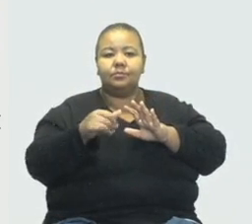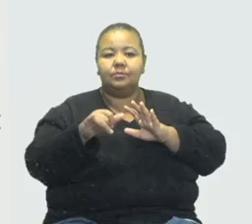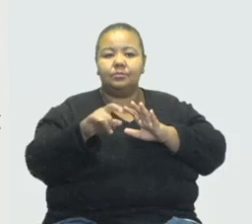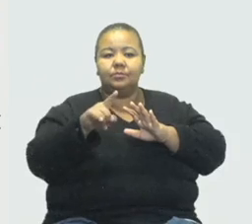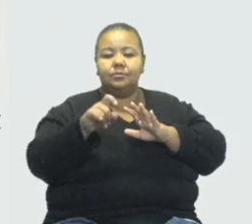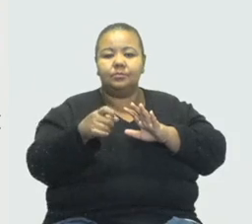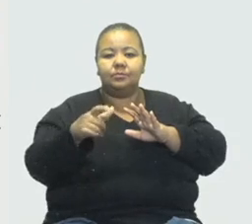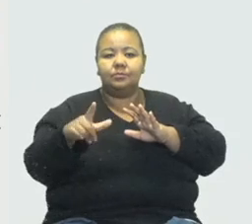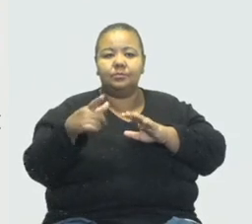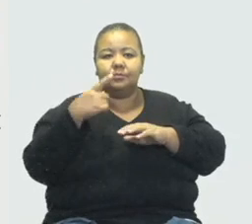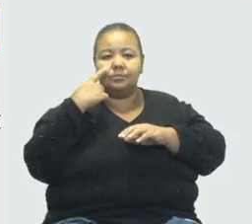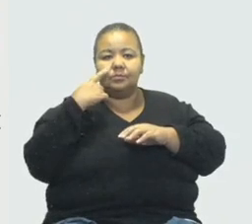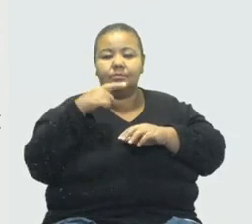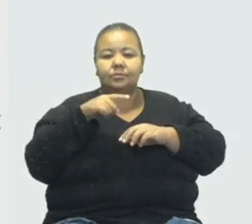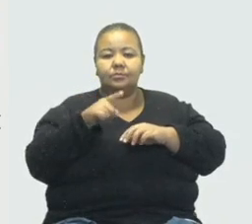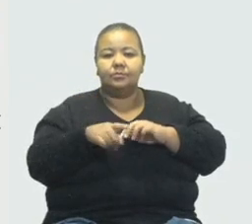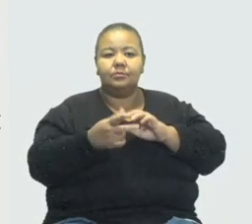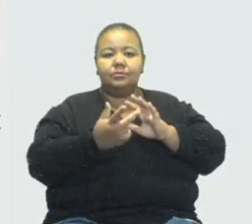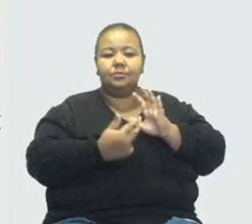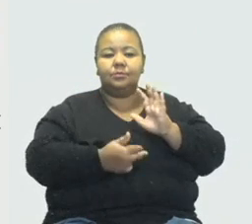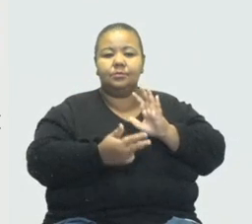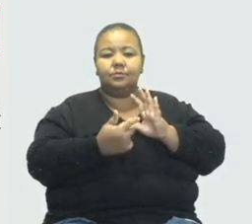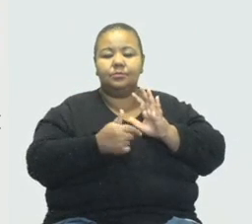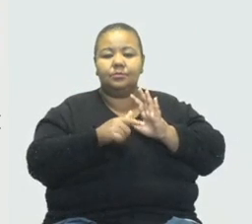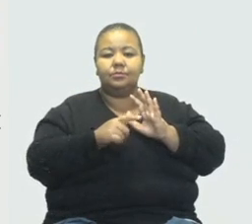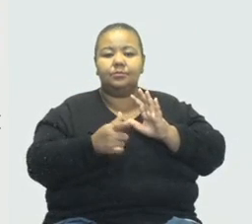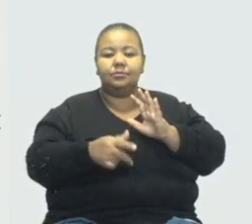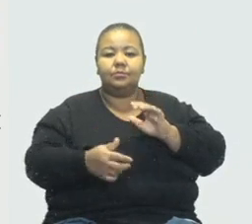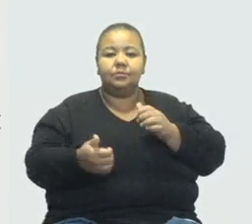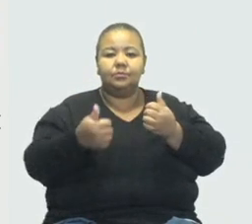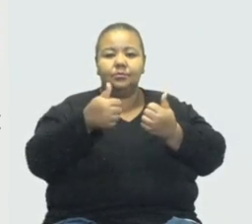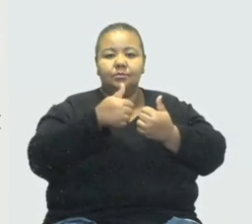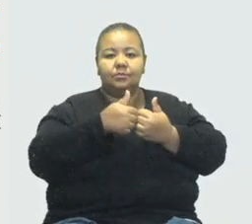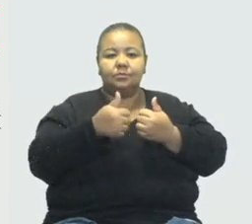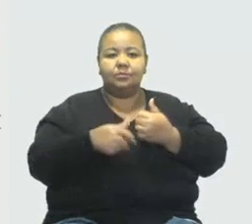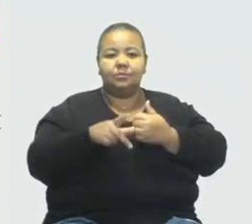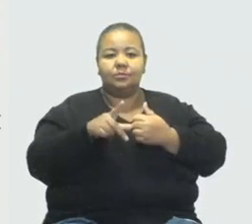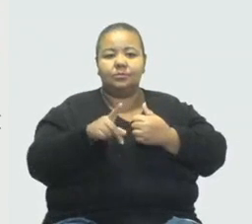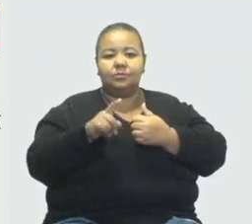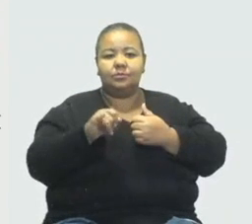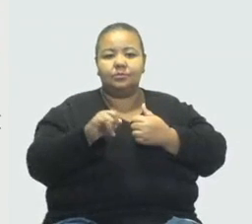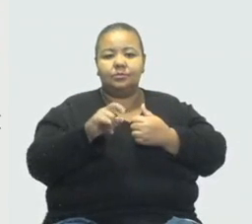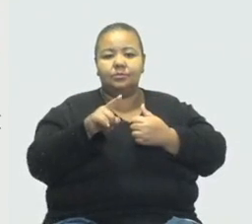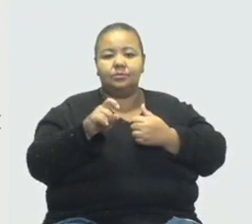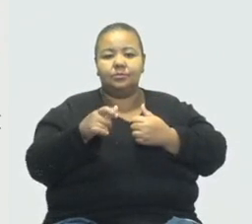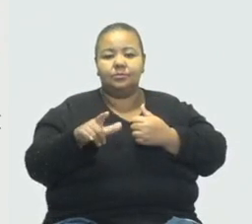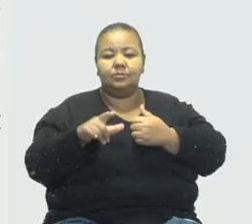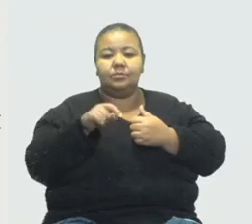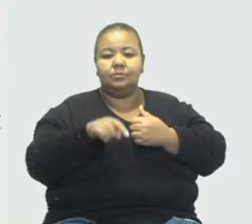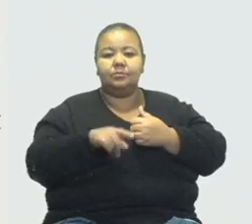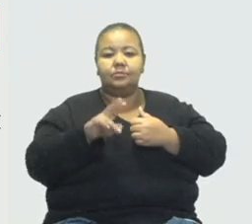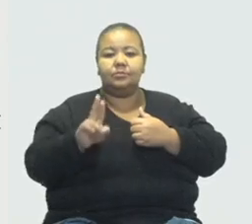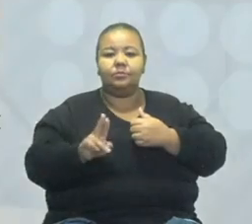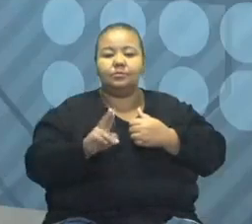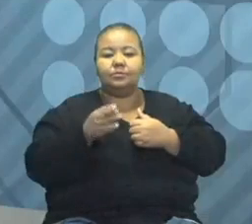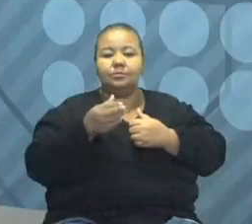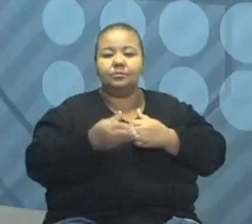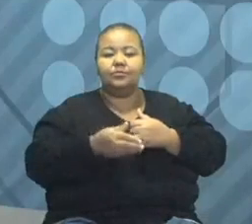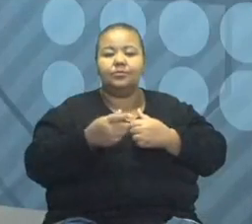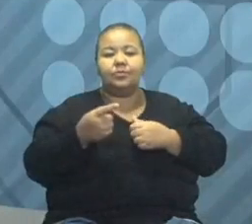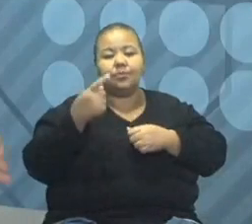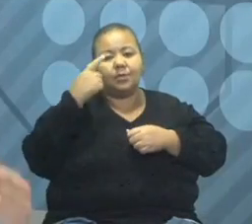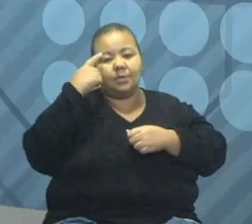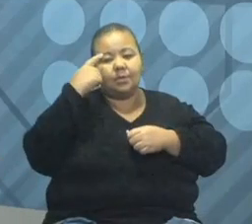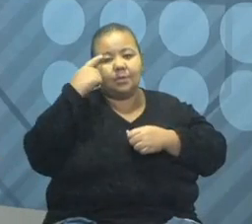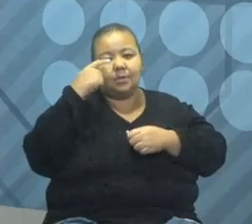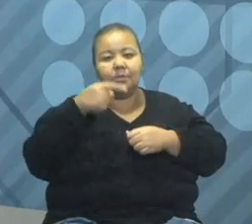aqui eu trouxe uma imagem retratando uma figura representada por pixel. Essa é uma aplicação quando nós